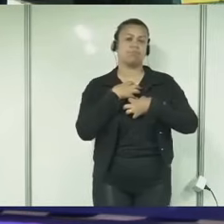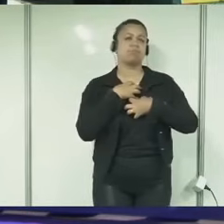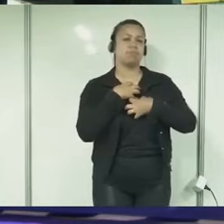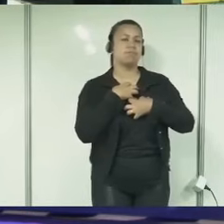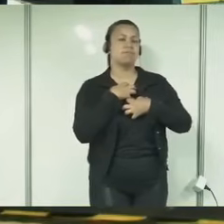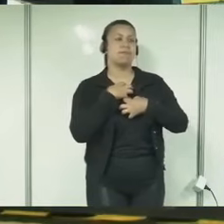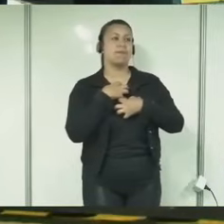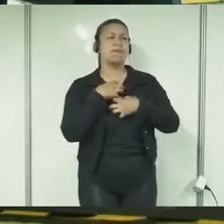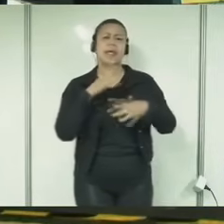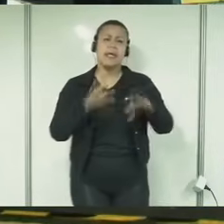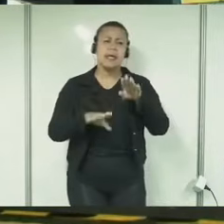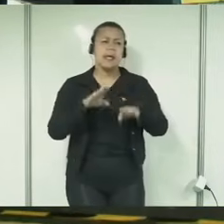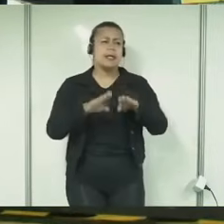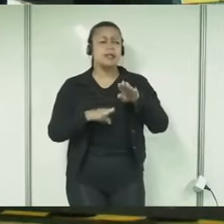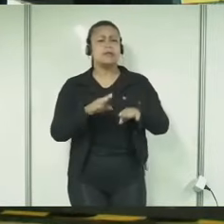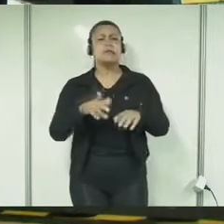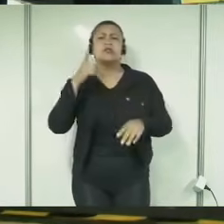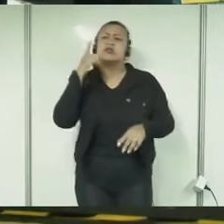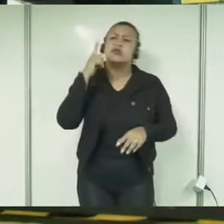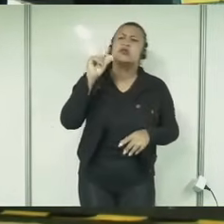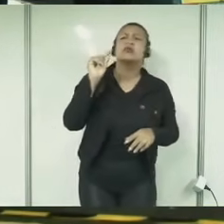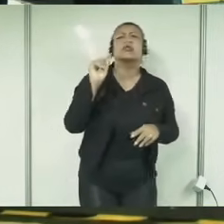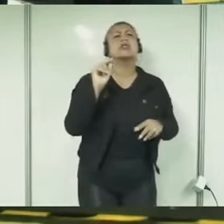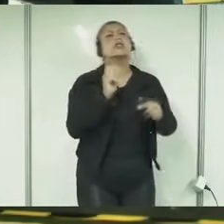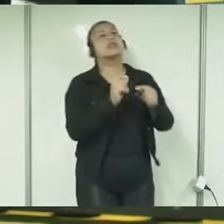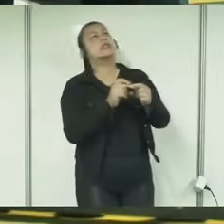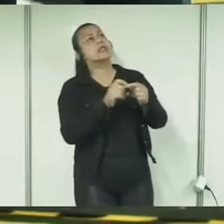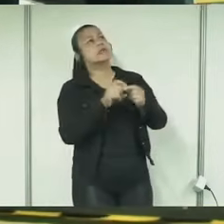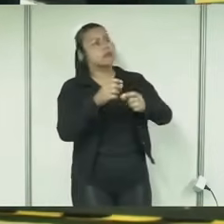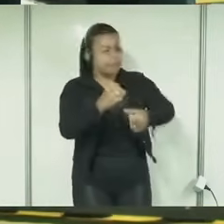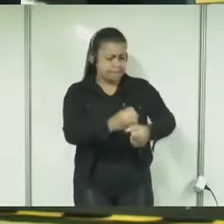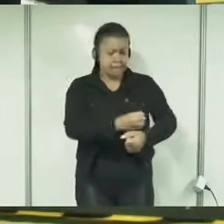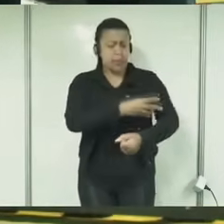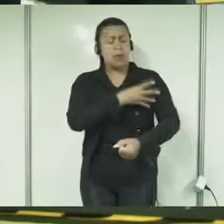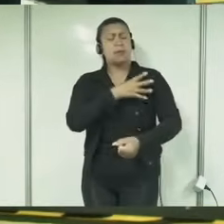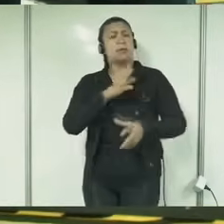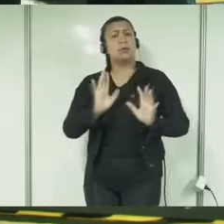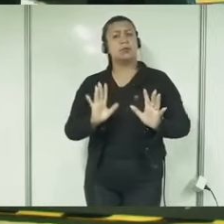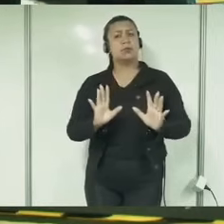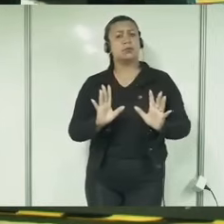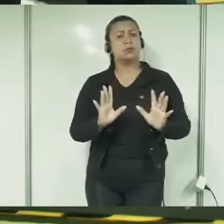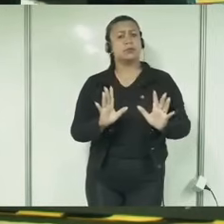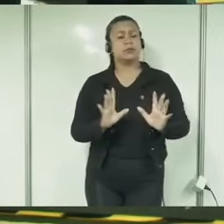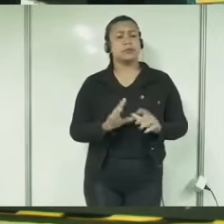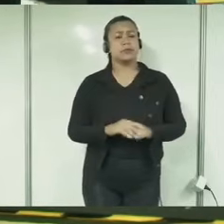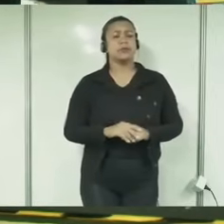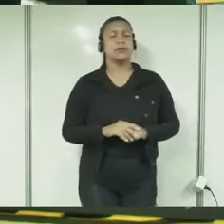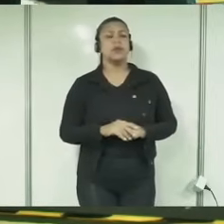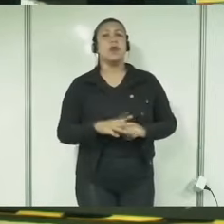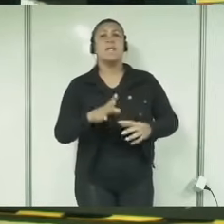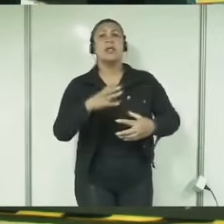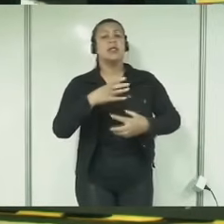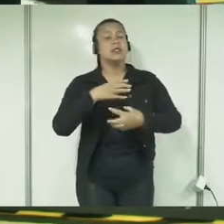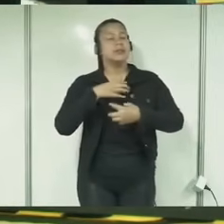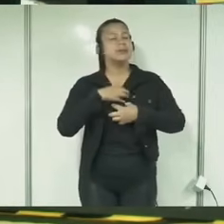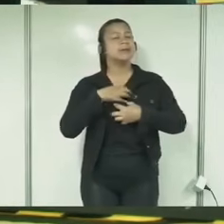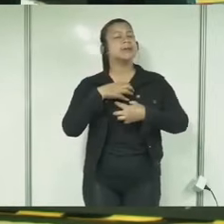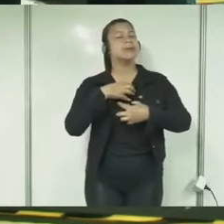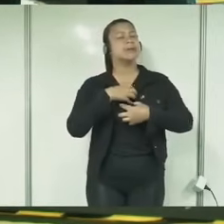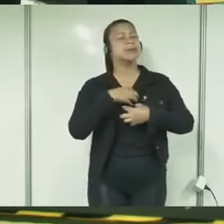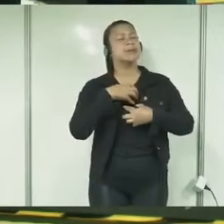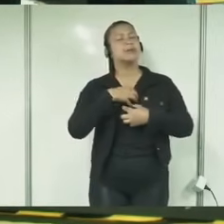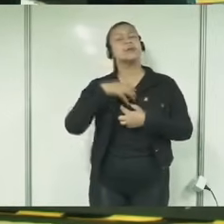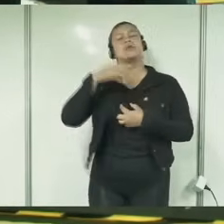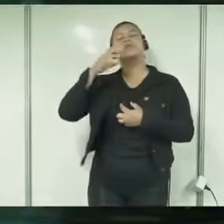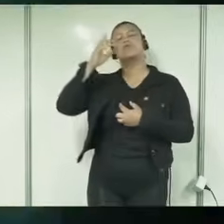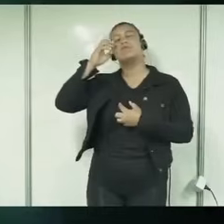nós fazemos. Por isso, fazer a gestão das emoções é sentir que você está